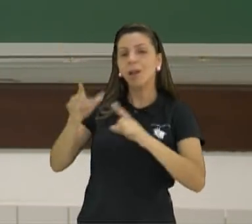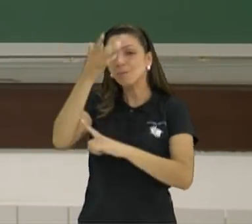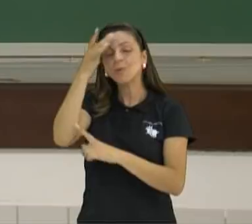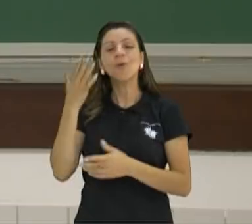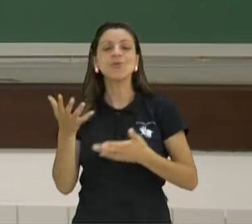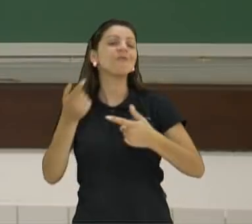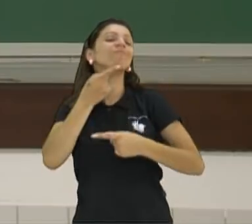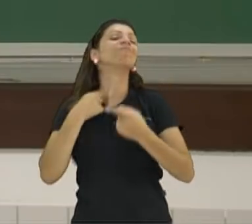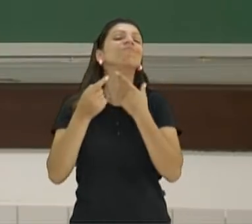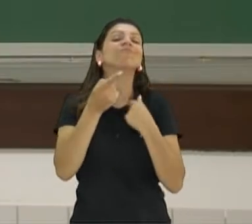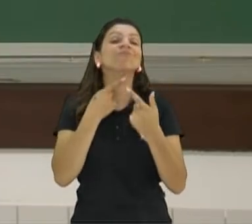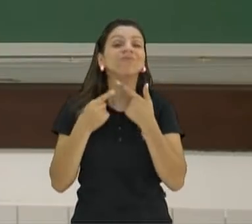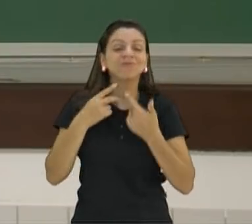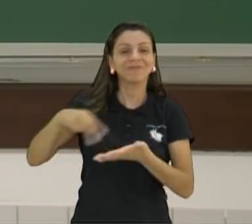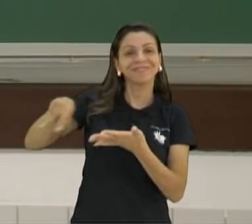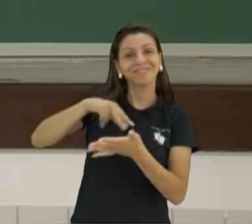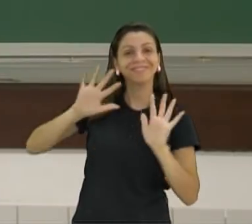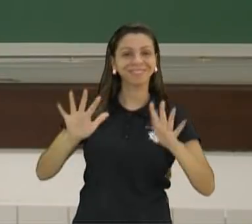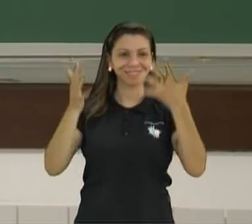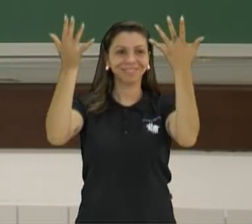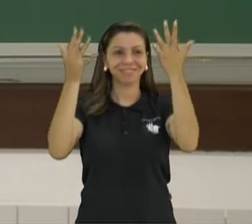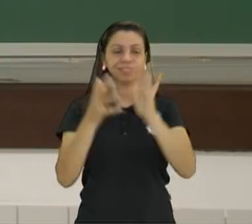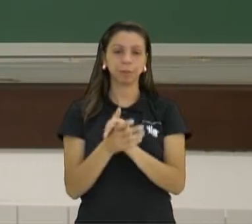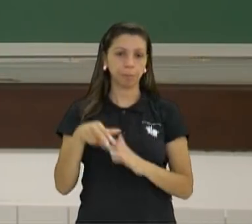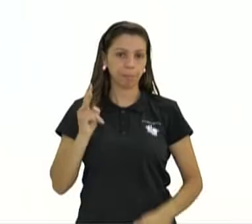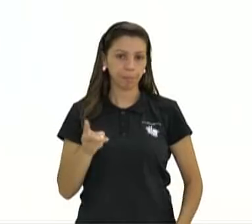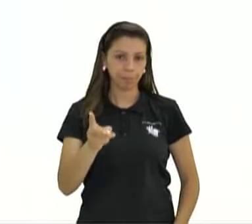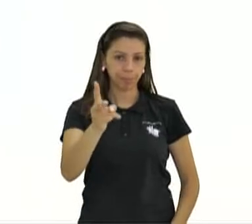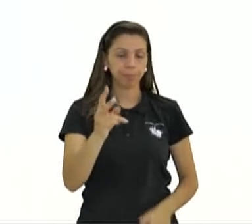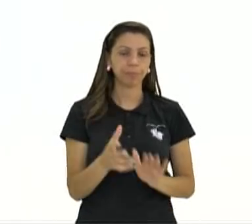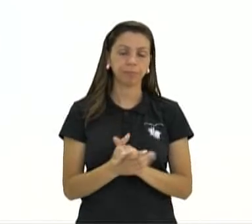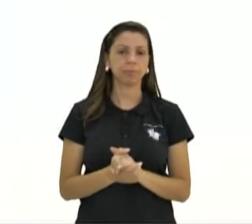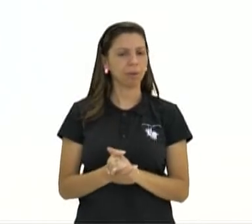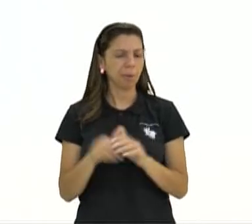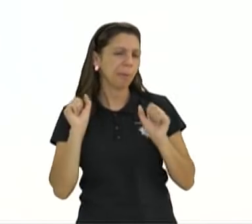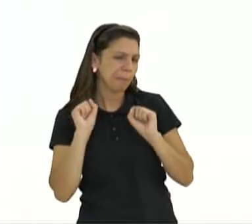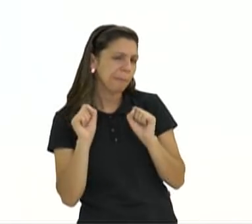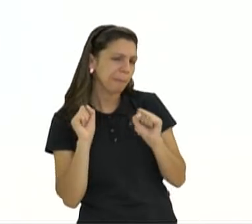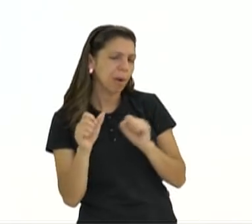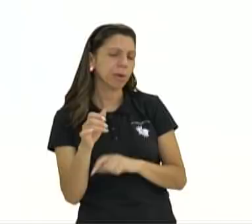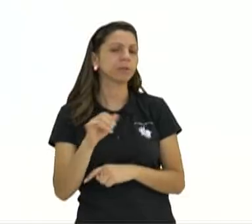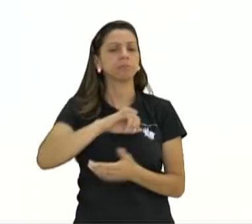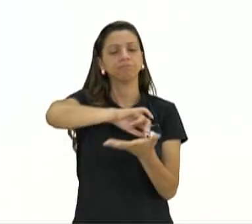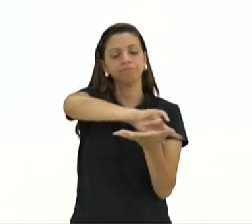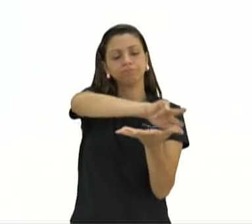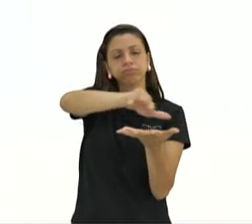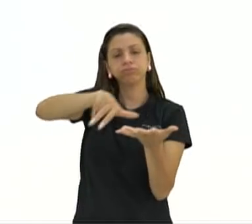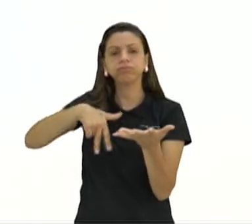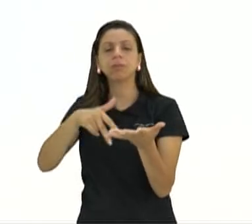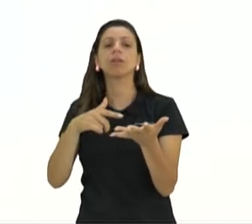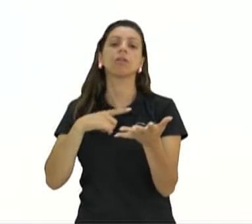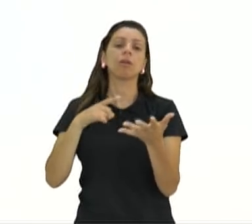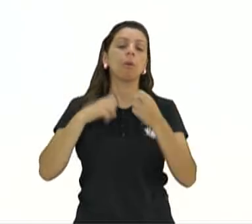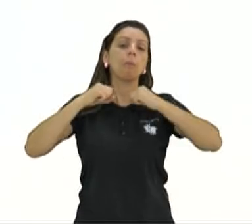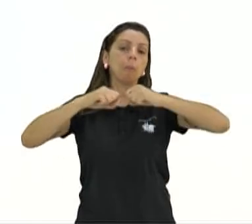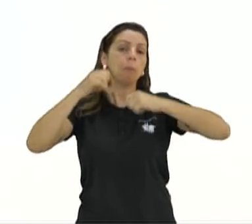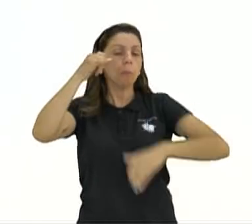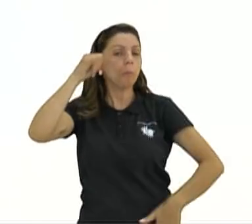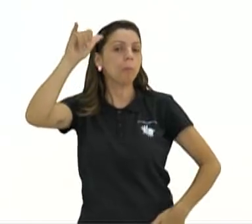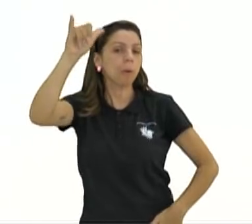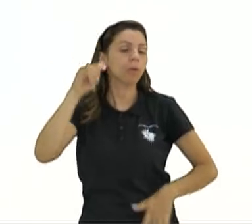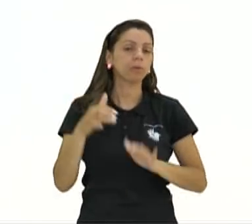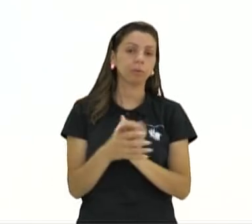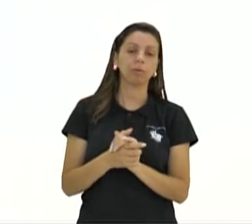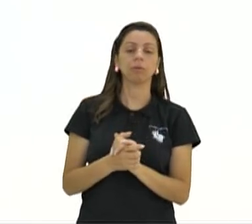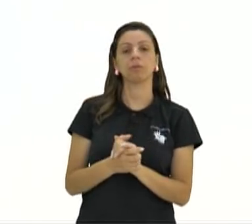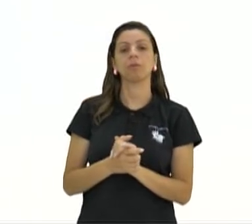querem dançar e querem fazer a festa. Continuando, você poderia fazer milhões de recortes no boi. O boi de orquestra